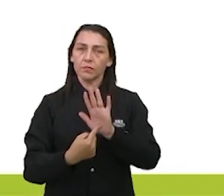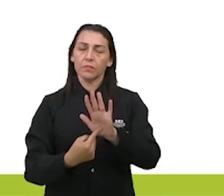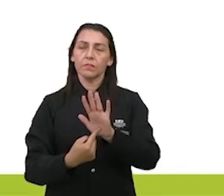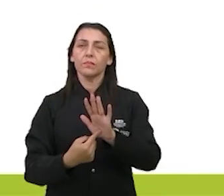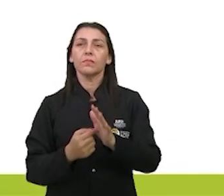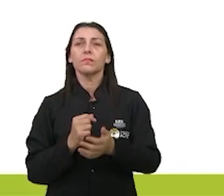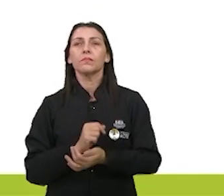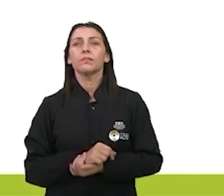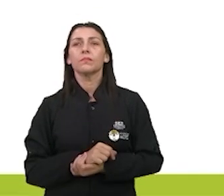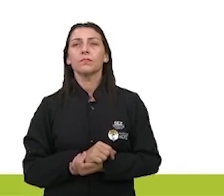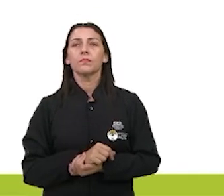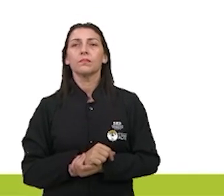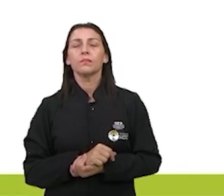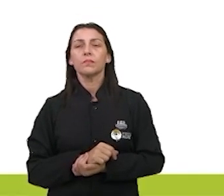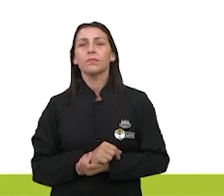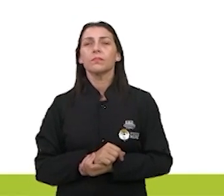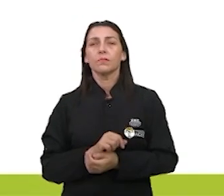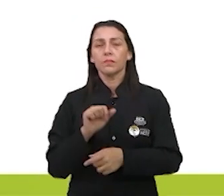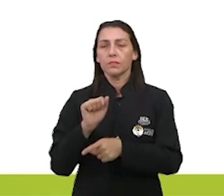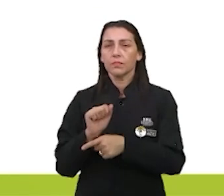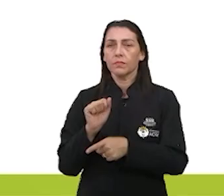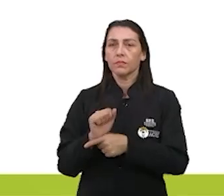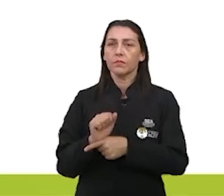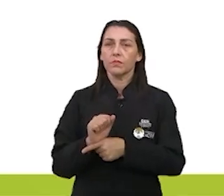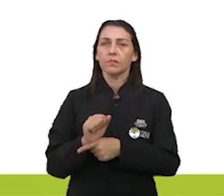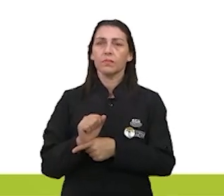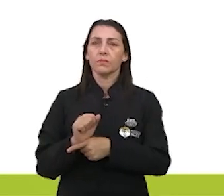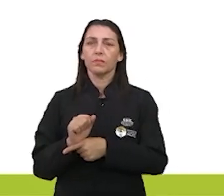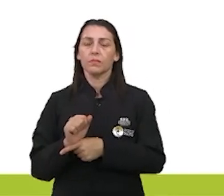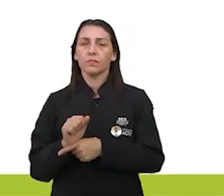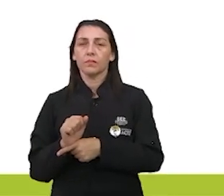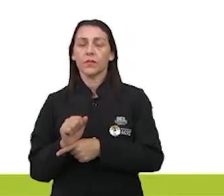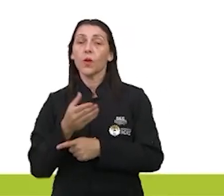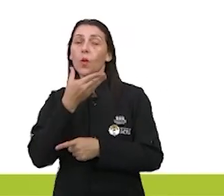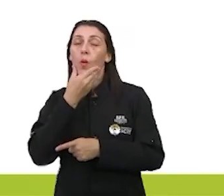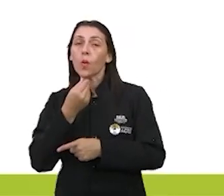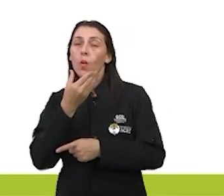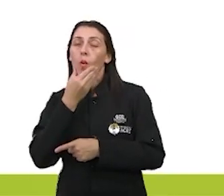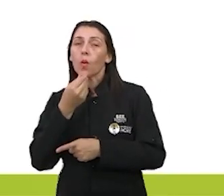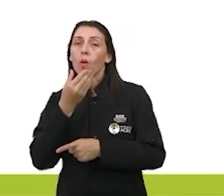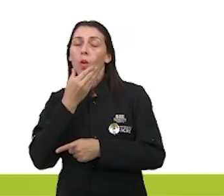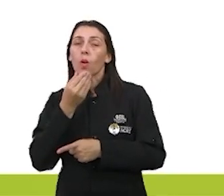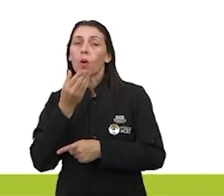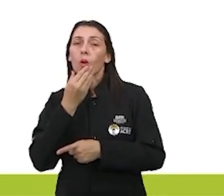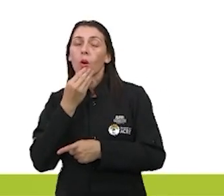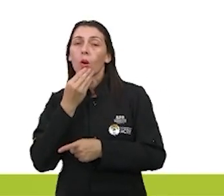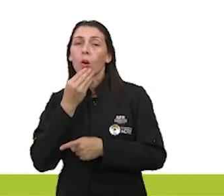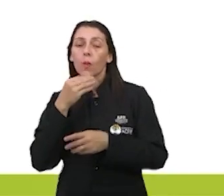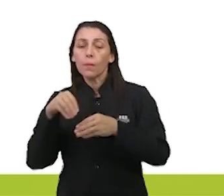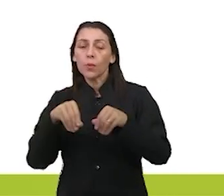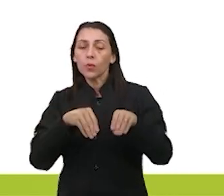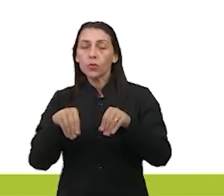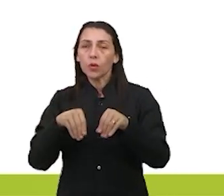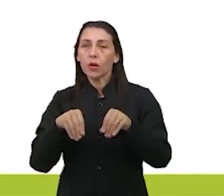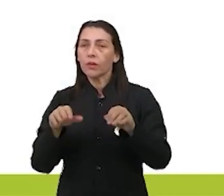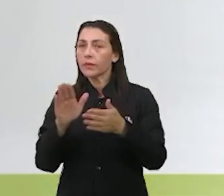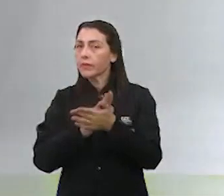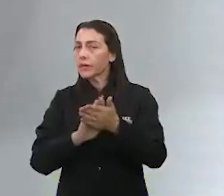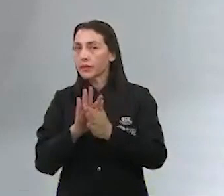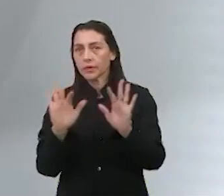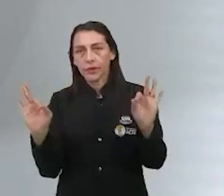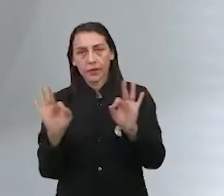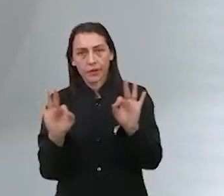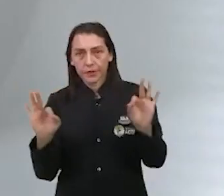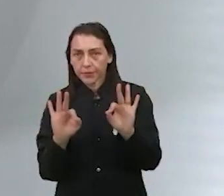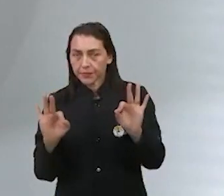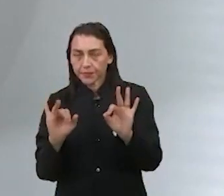sido intensificado pelo quê? Letra A, intervenção direta do homem ao impermeabilizar o solo urbano. Não está falando de